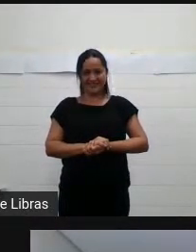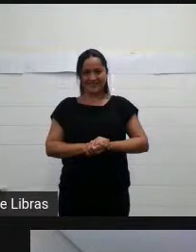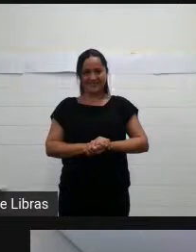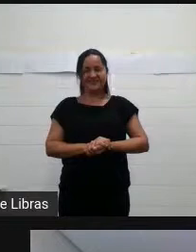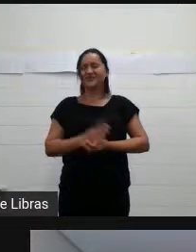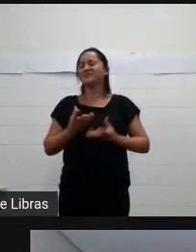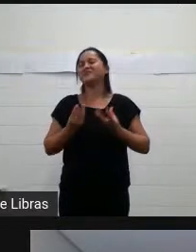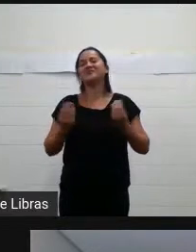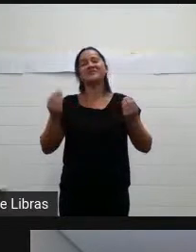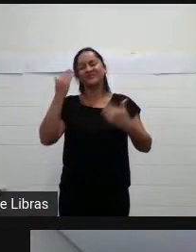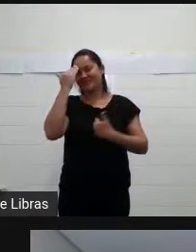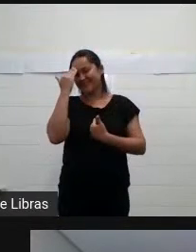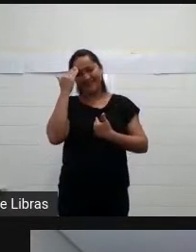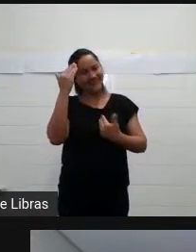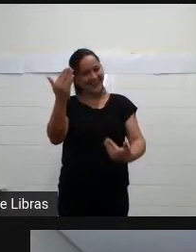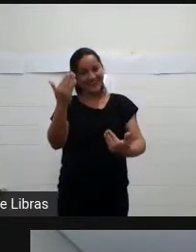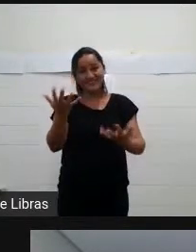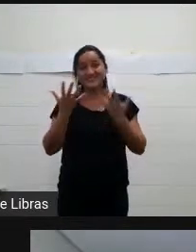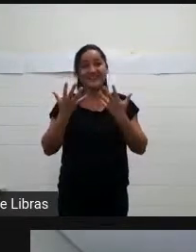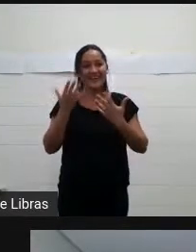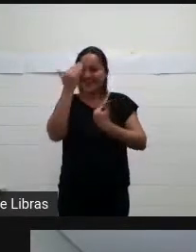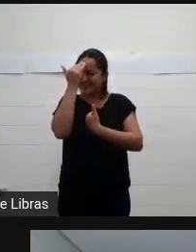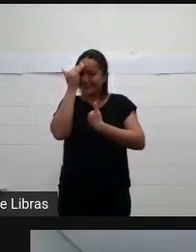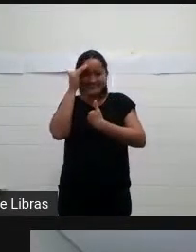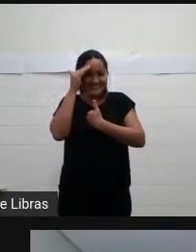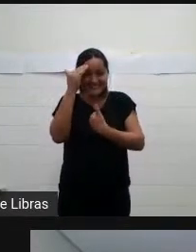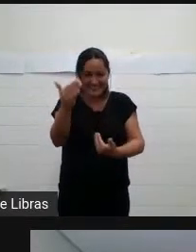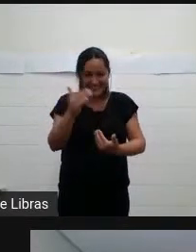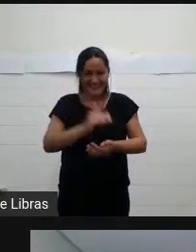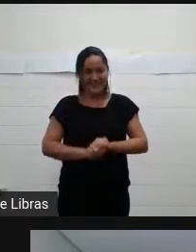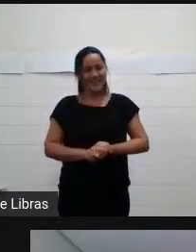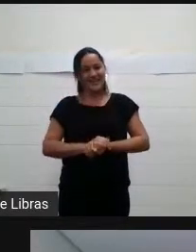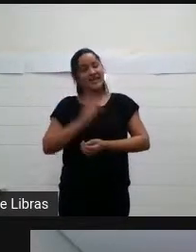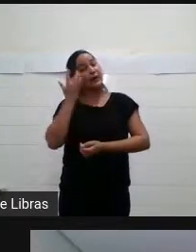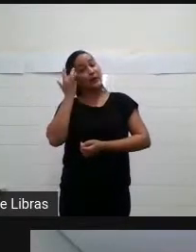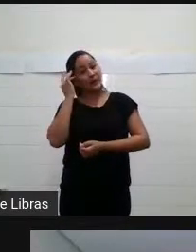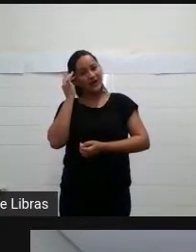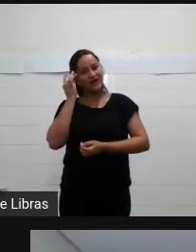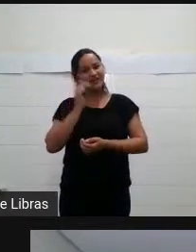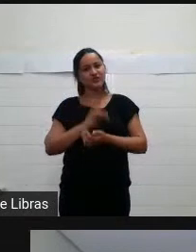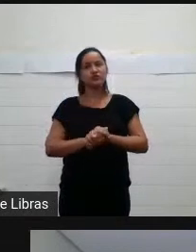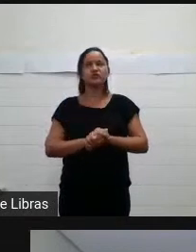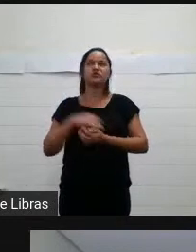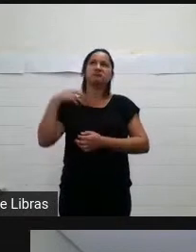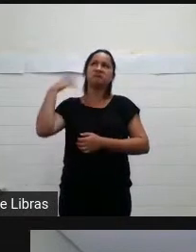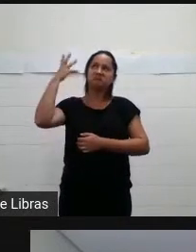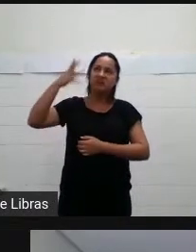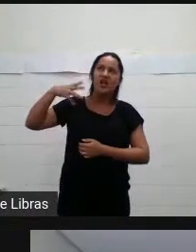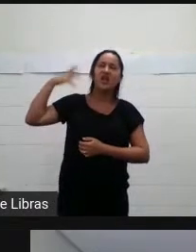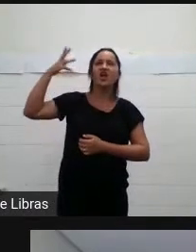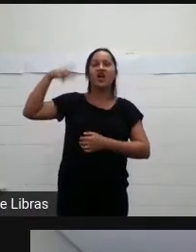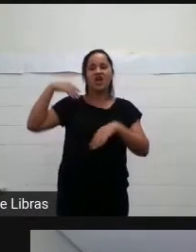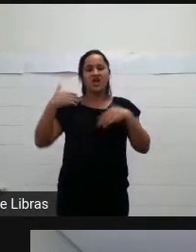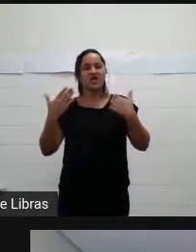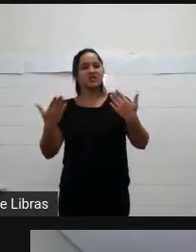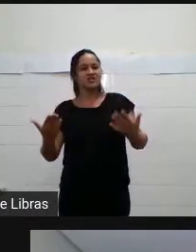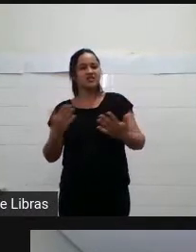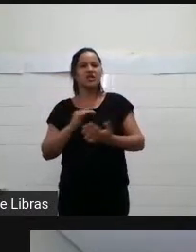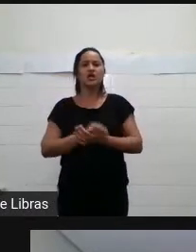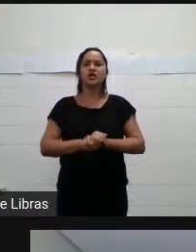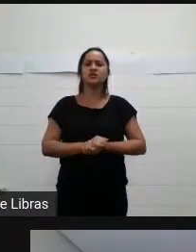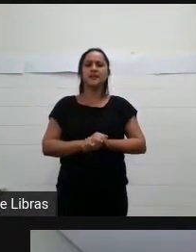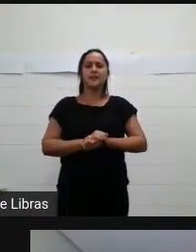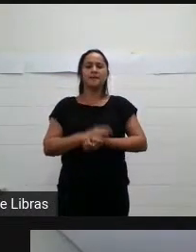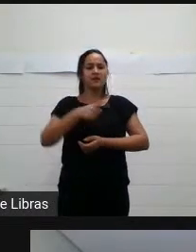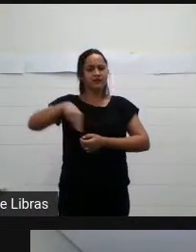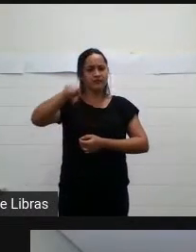Muito obrigada, só tenho a agradecer, né? Acho que eventos como esses, como esse que vocês